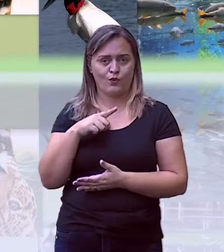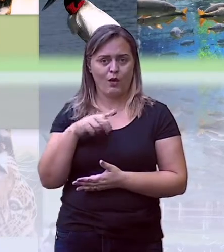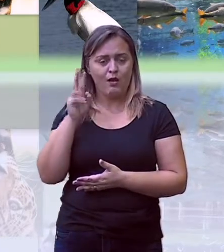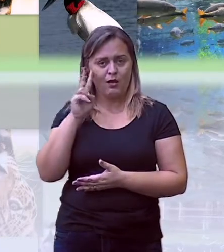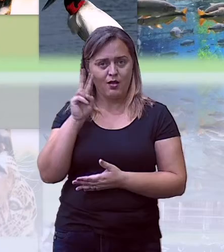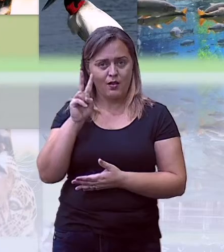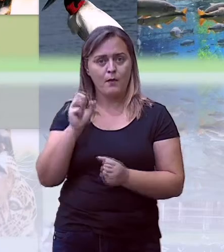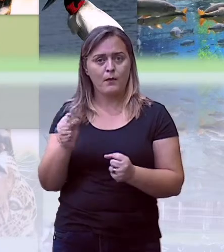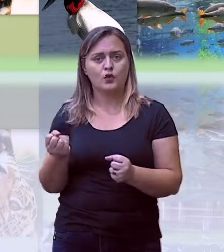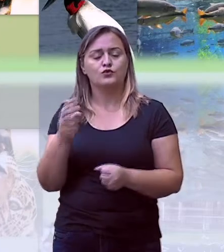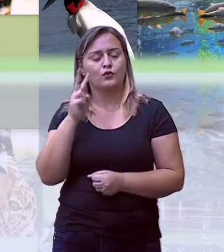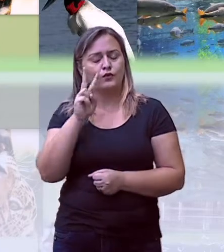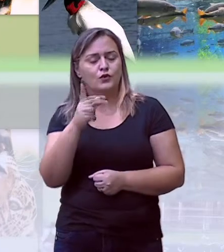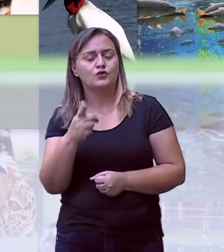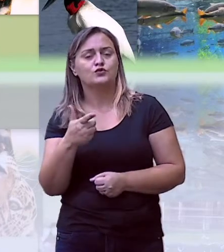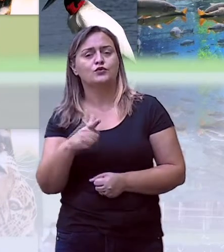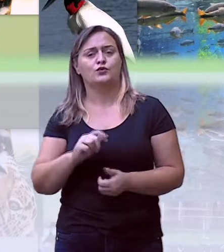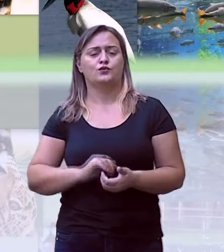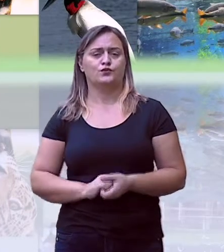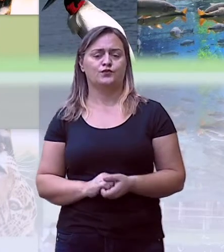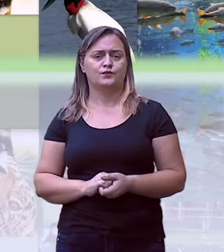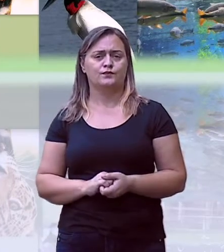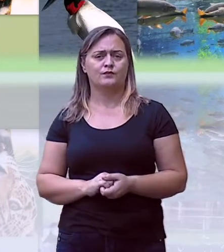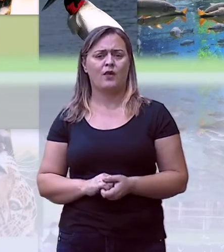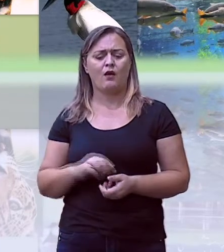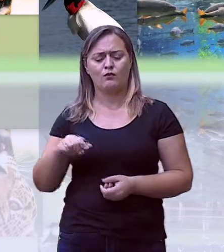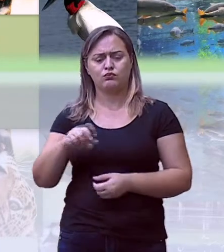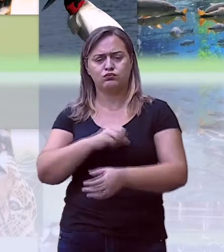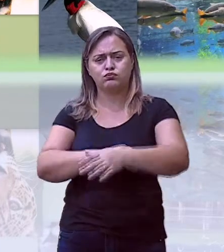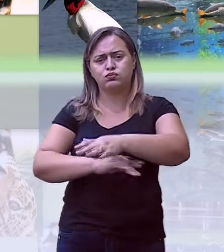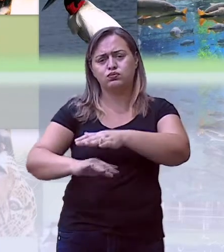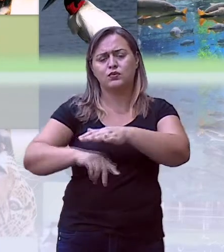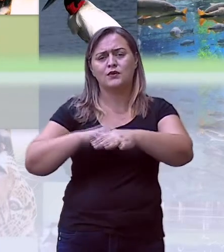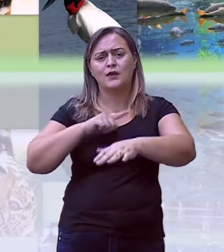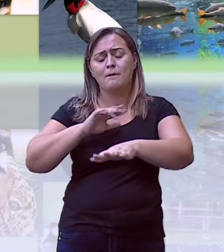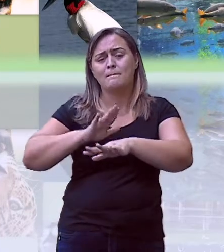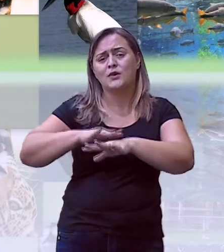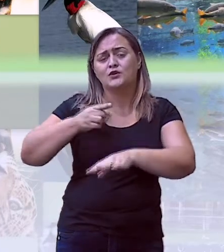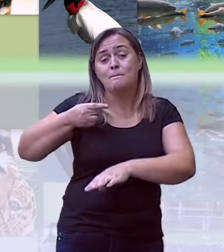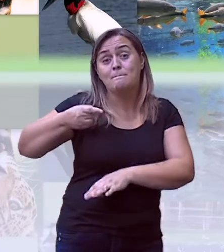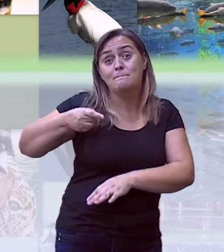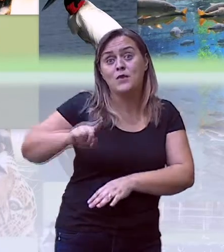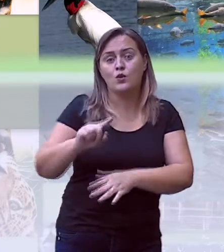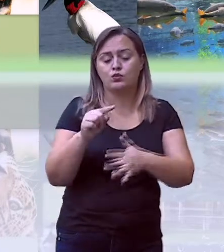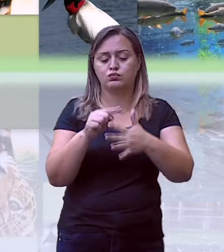possui aproximadamente 1.000 espécies de borboletas,